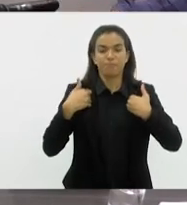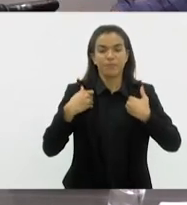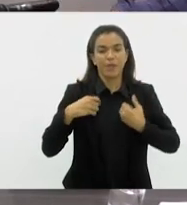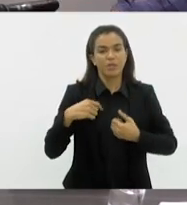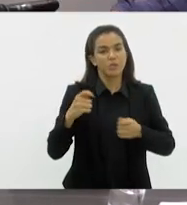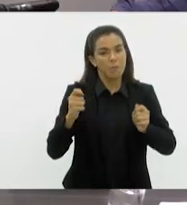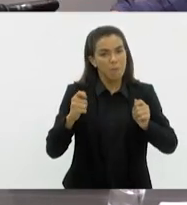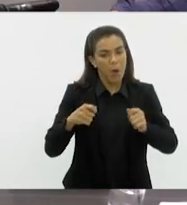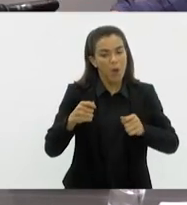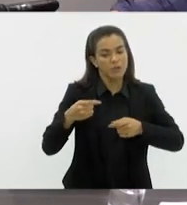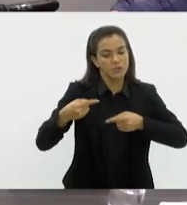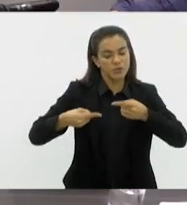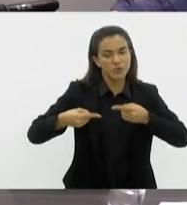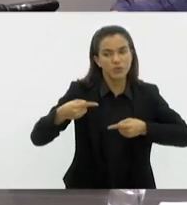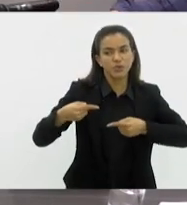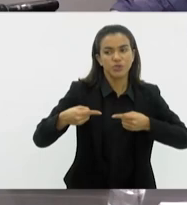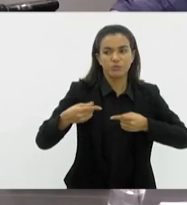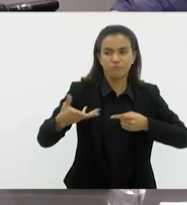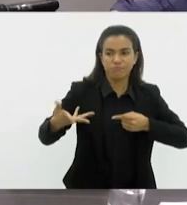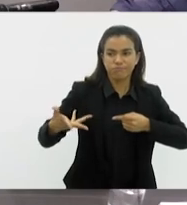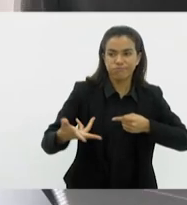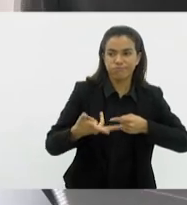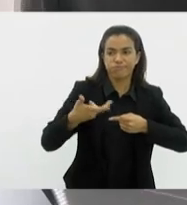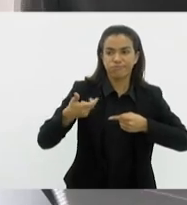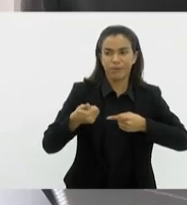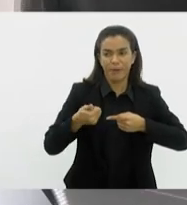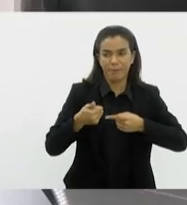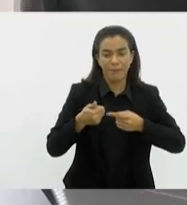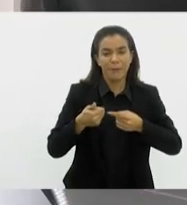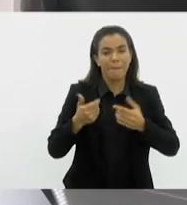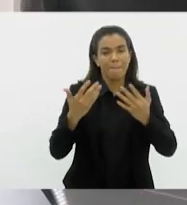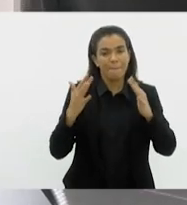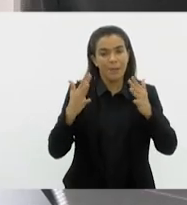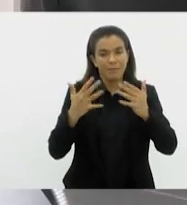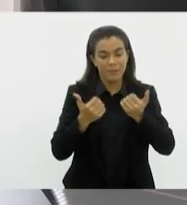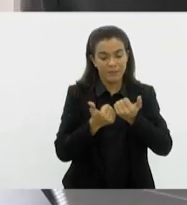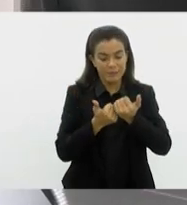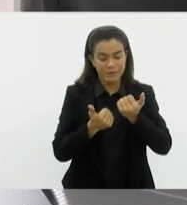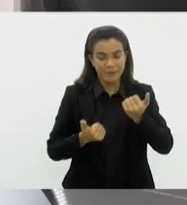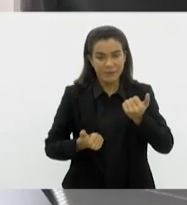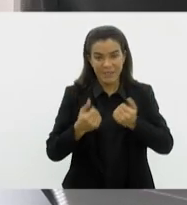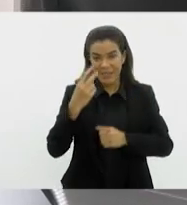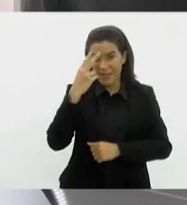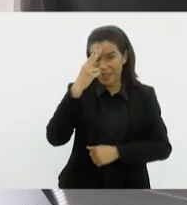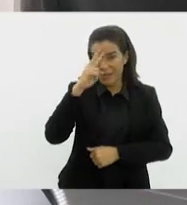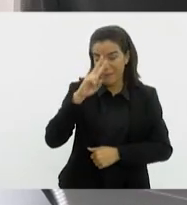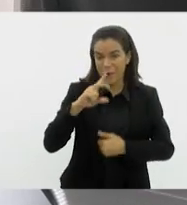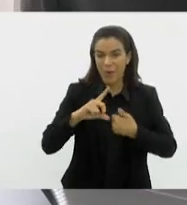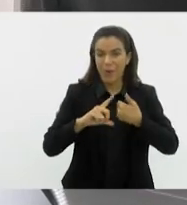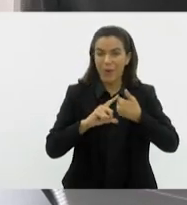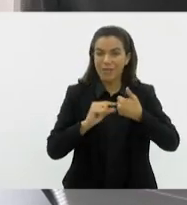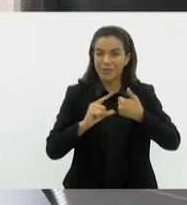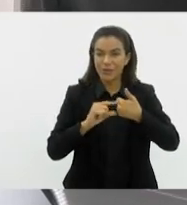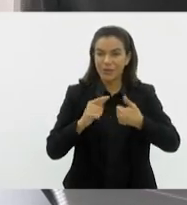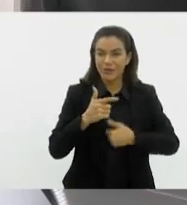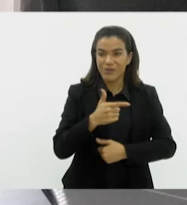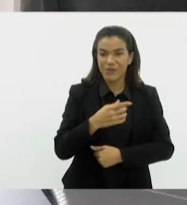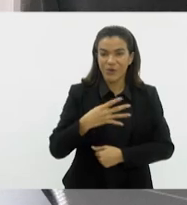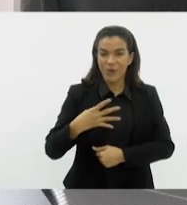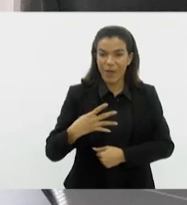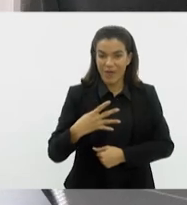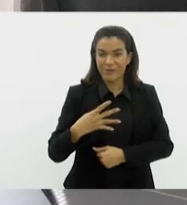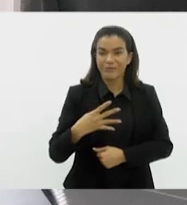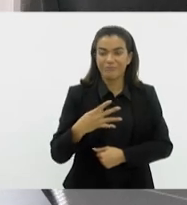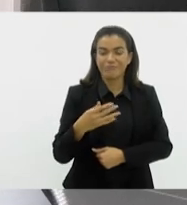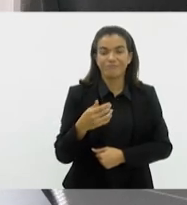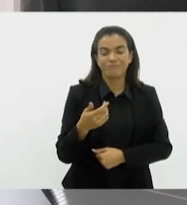discutir uma matéria tão pertinente. Parabenizar aí a assessoria que lembrou aqui do 24, inciso 11, justamente utilizado